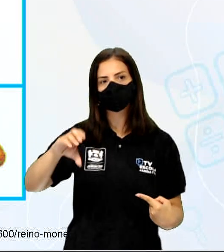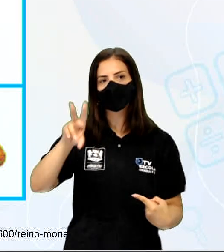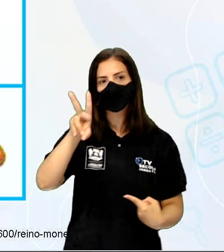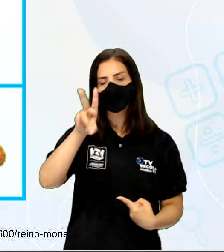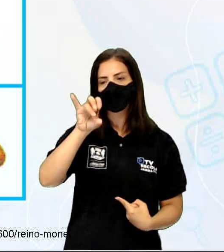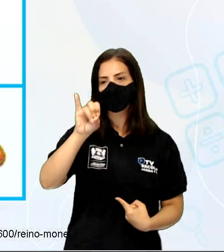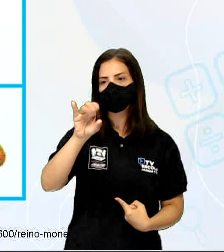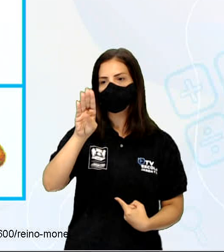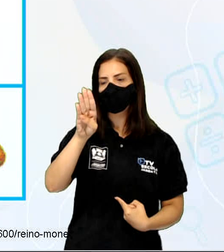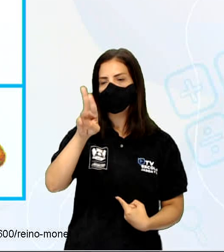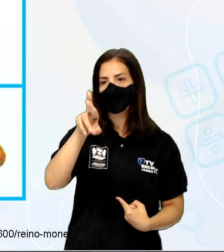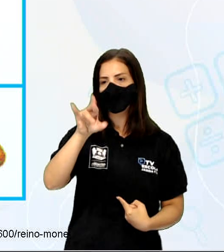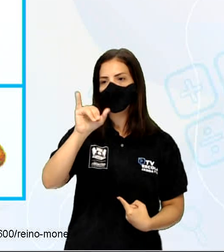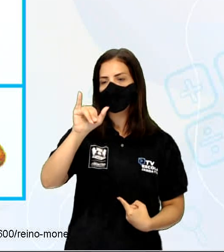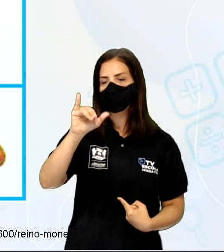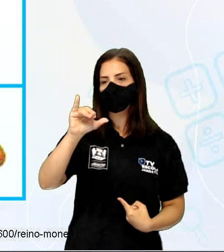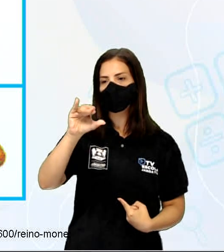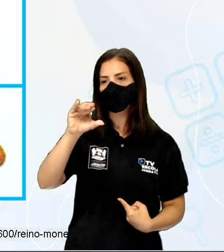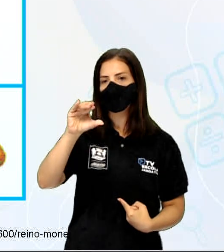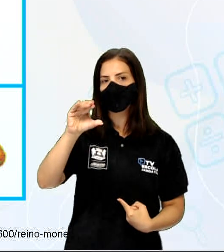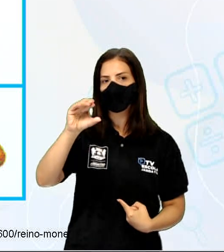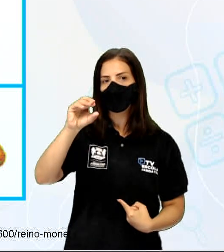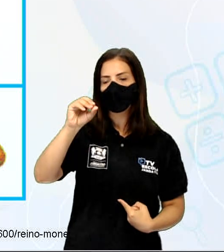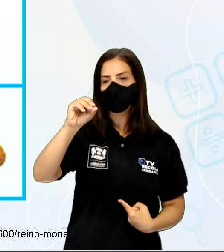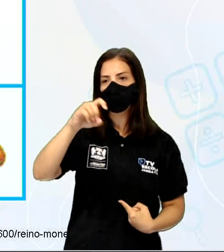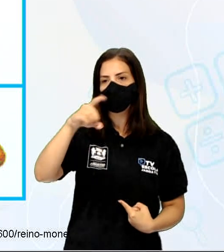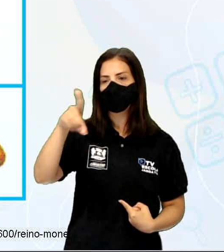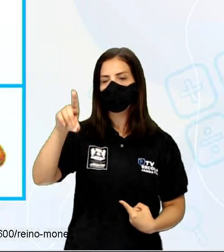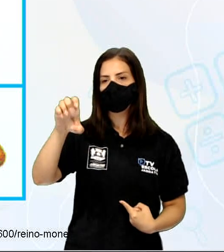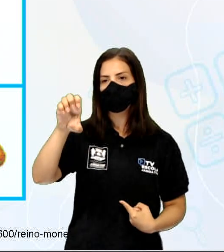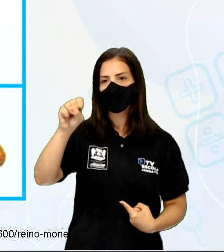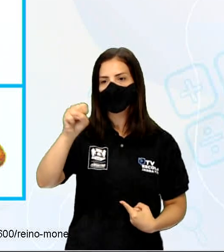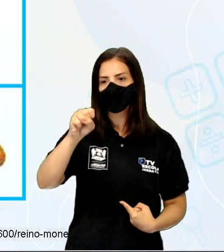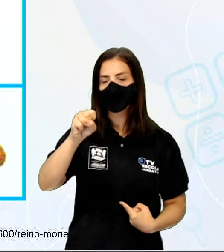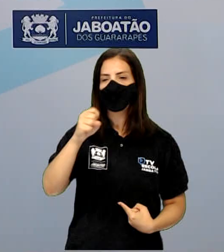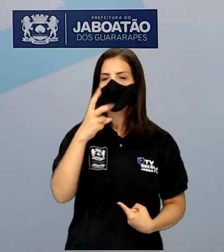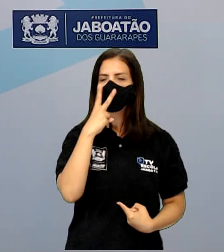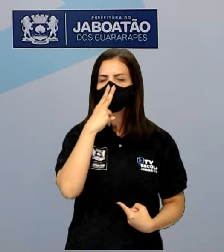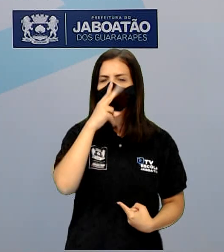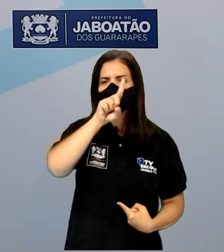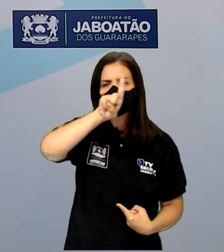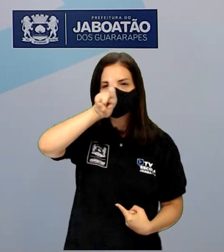que são bactérias em formato de curva, em formato de vírgula.